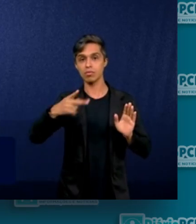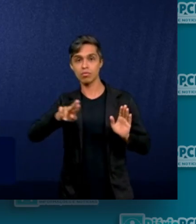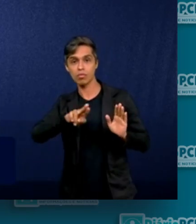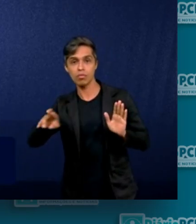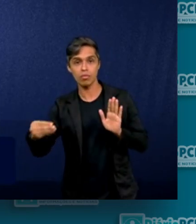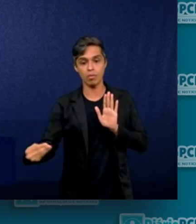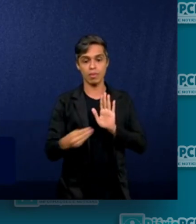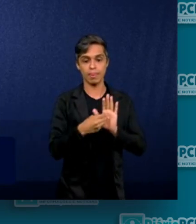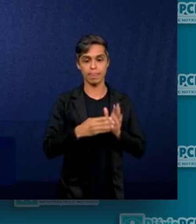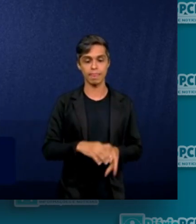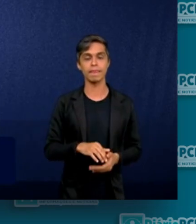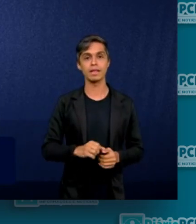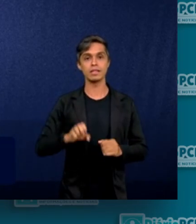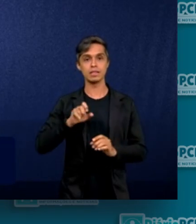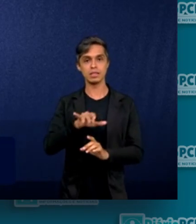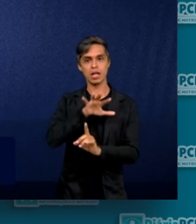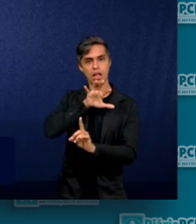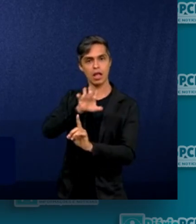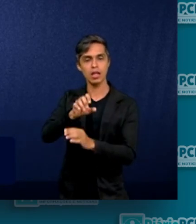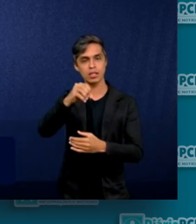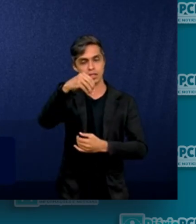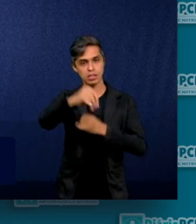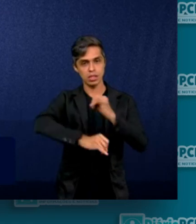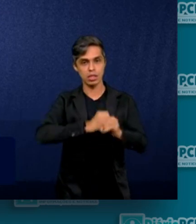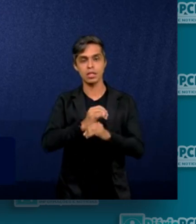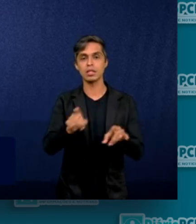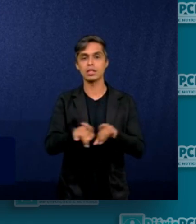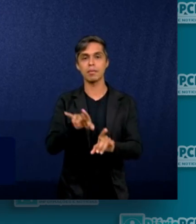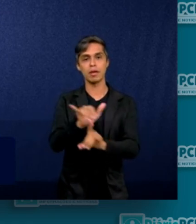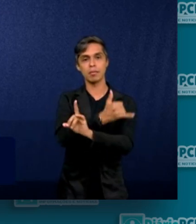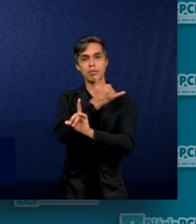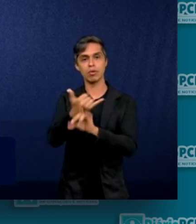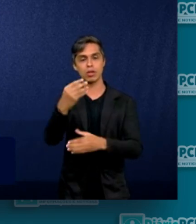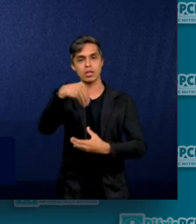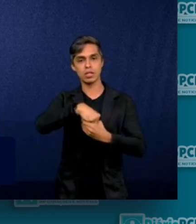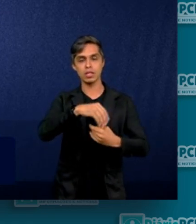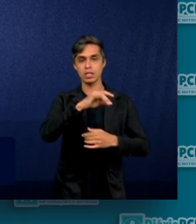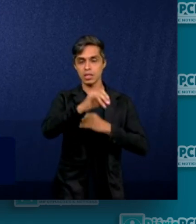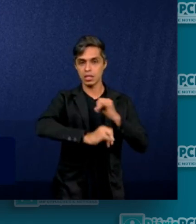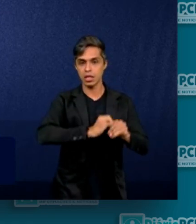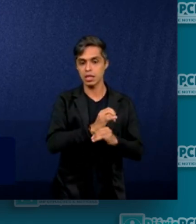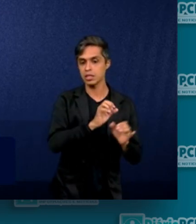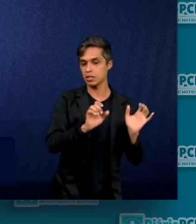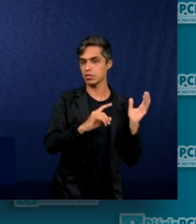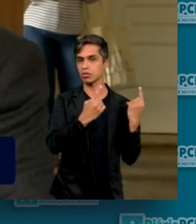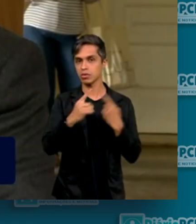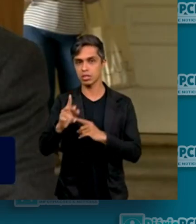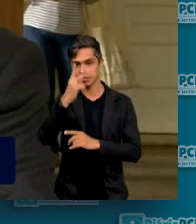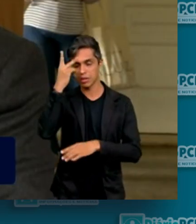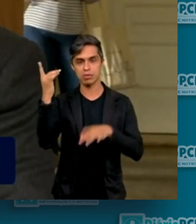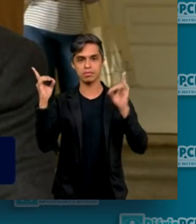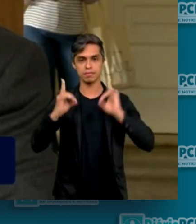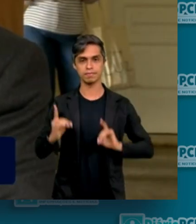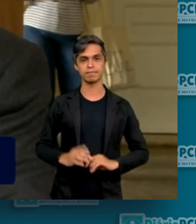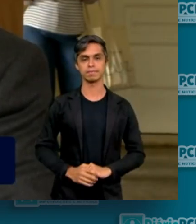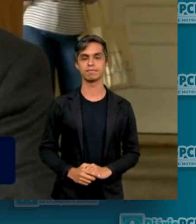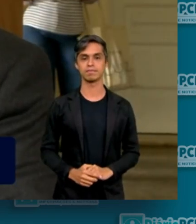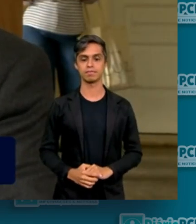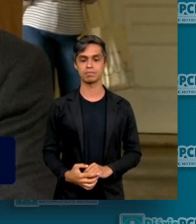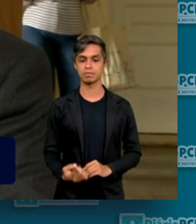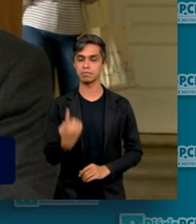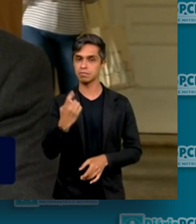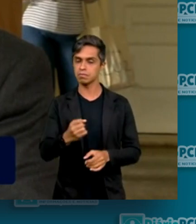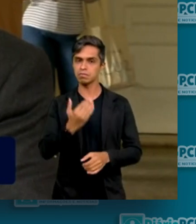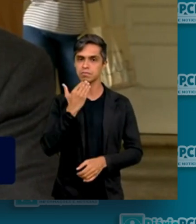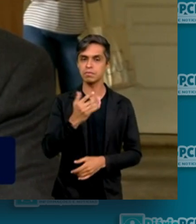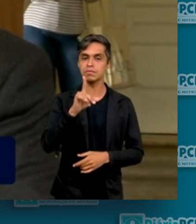o assédio online e o cyberbullying voltado às pessoas com deficiência. Uma das apenações